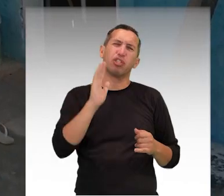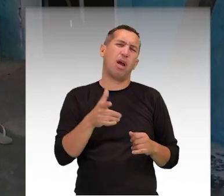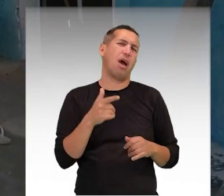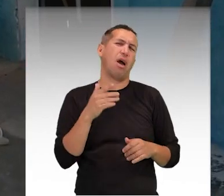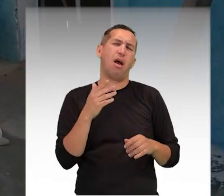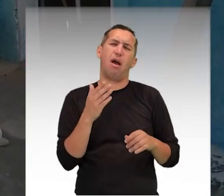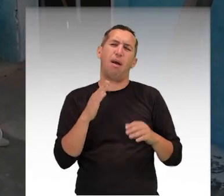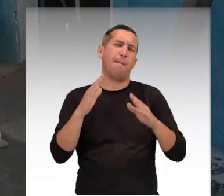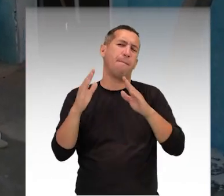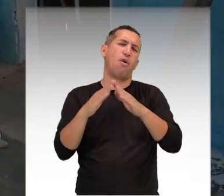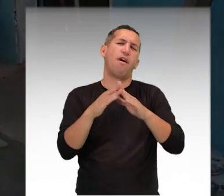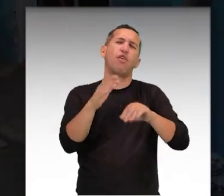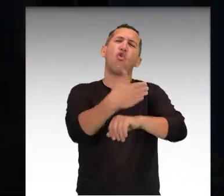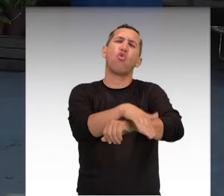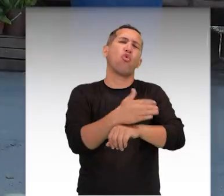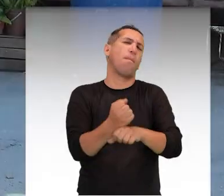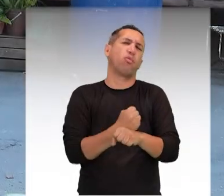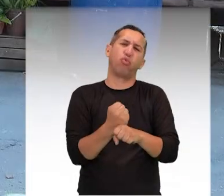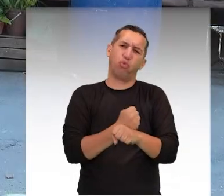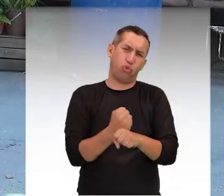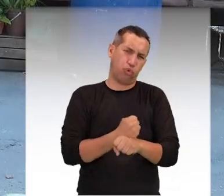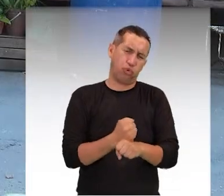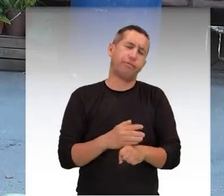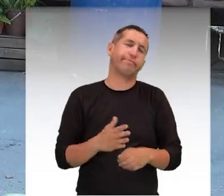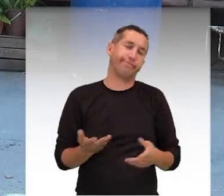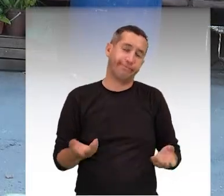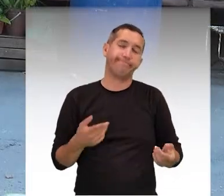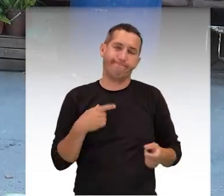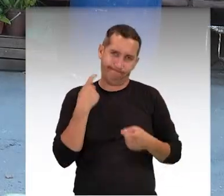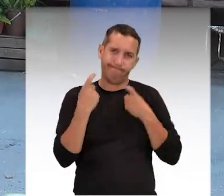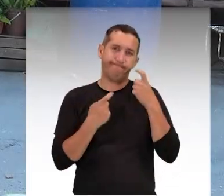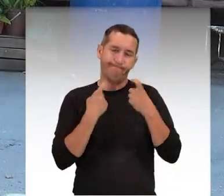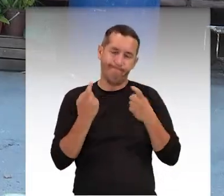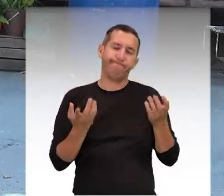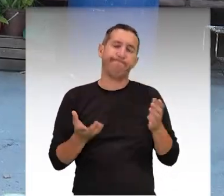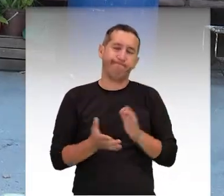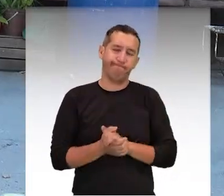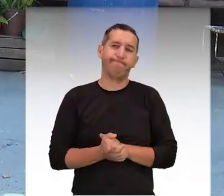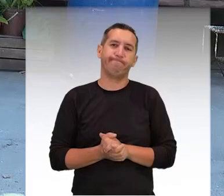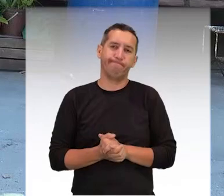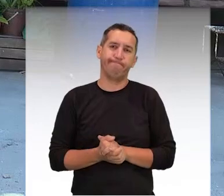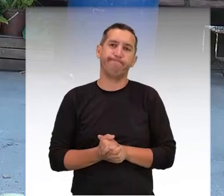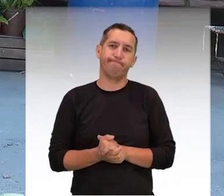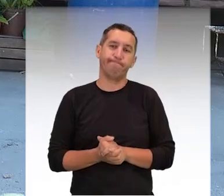moravam na rua há bastante tempo e então foram para a ocupação.